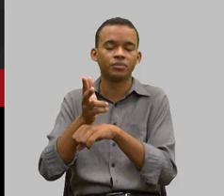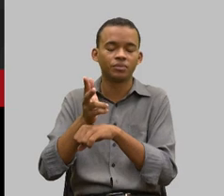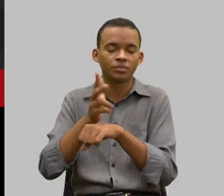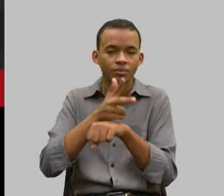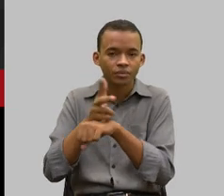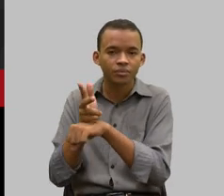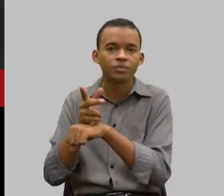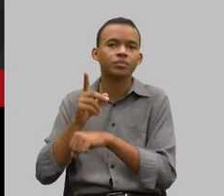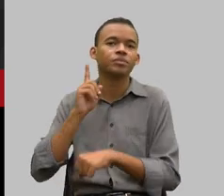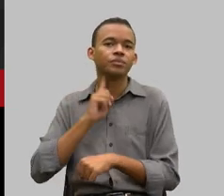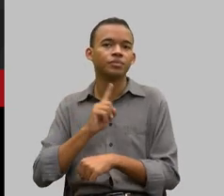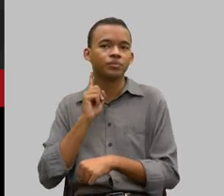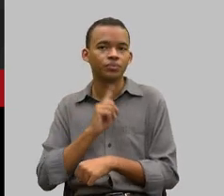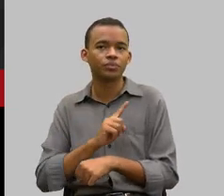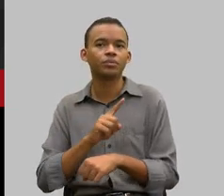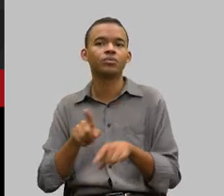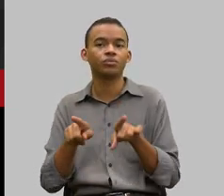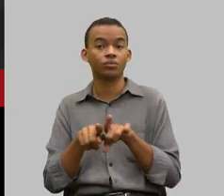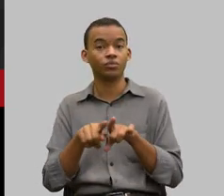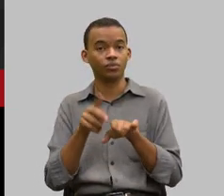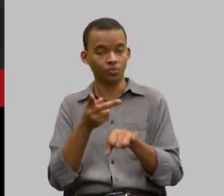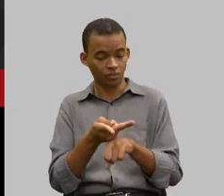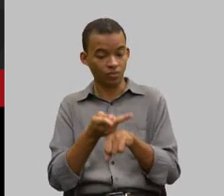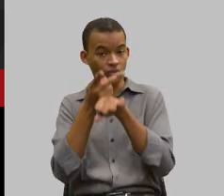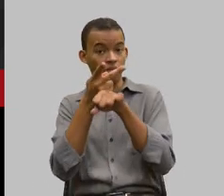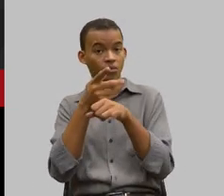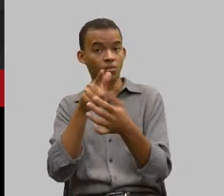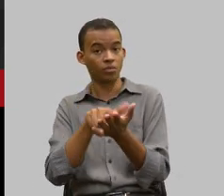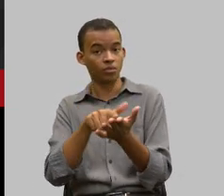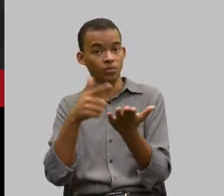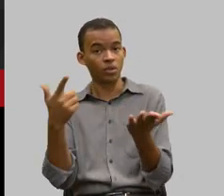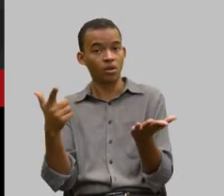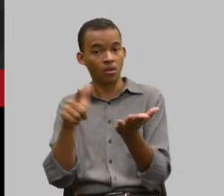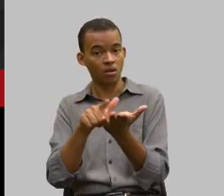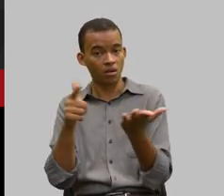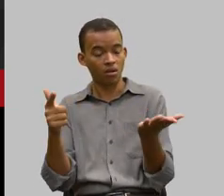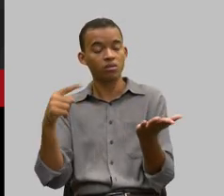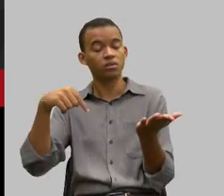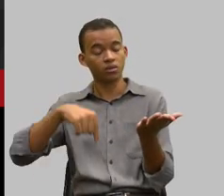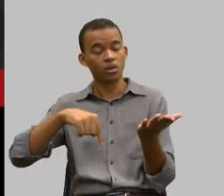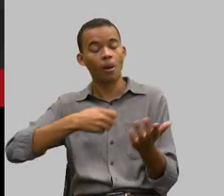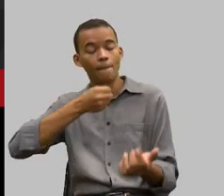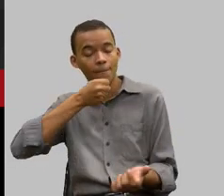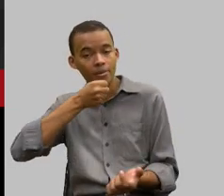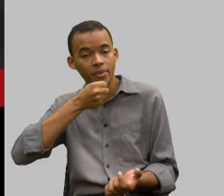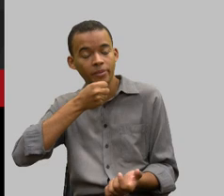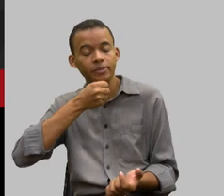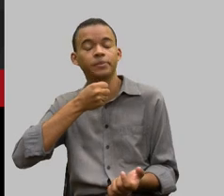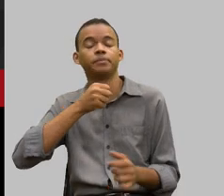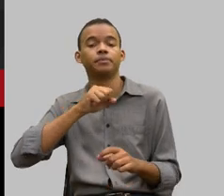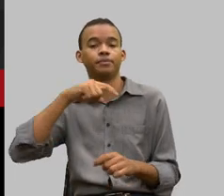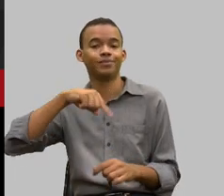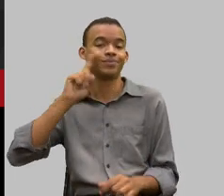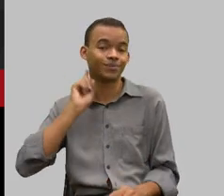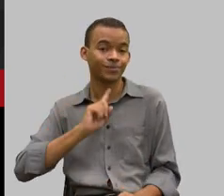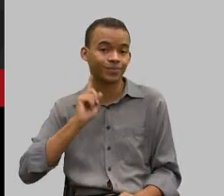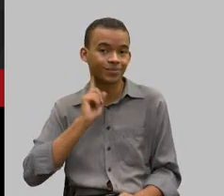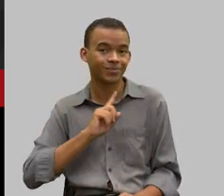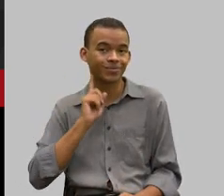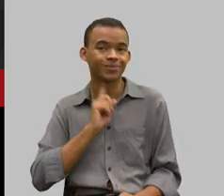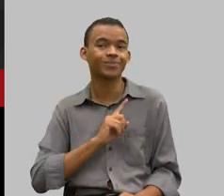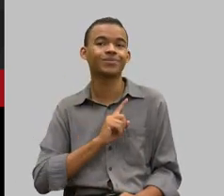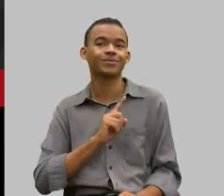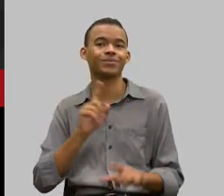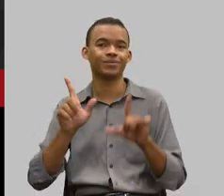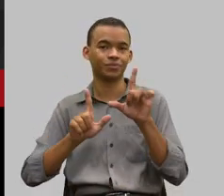Esses são alguns prêmios do jornalismo da Rede Minas que a gente mantém bastante forte e presente nessas